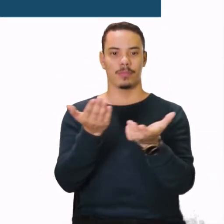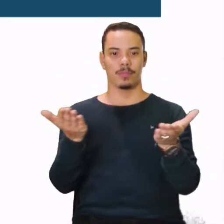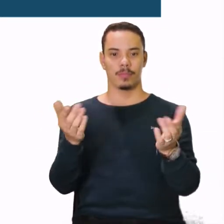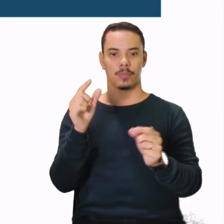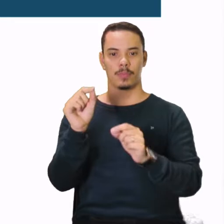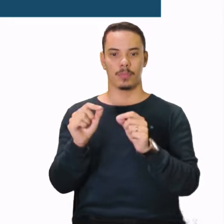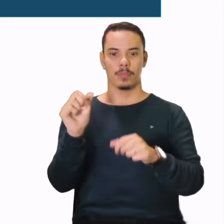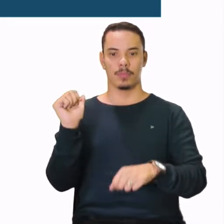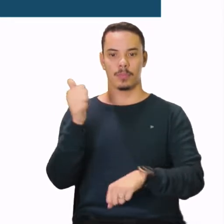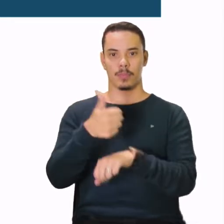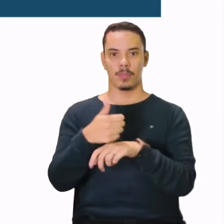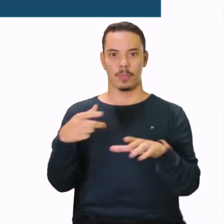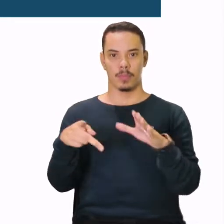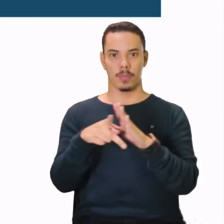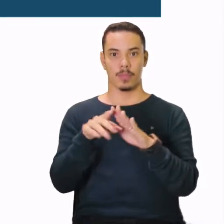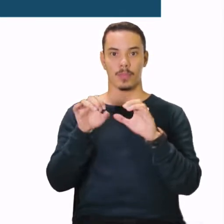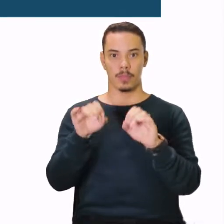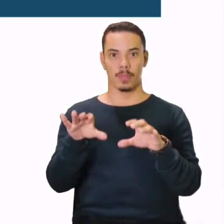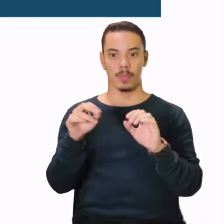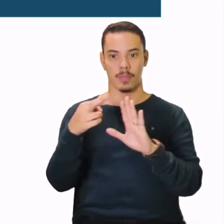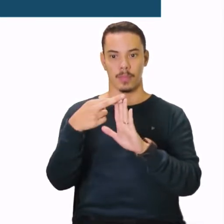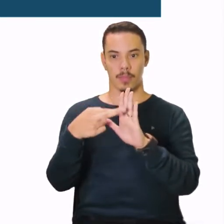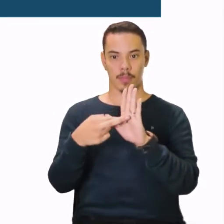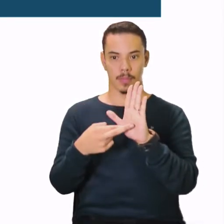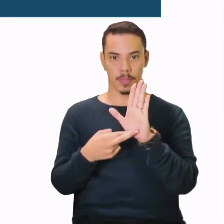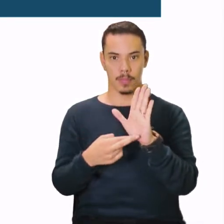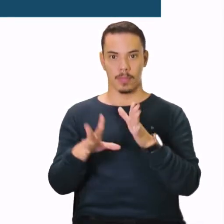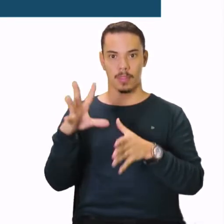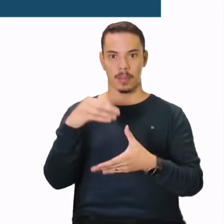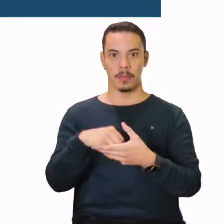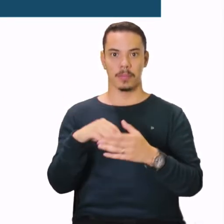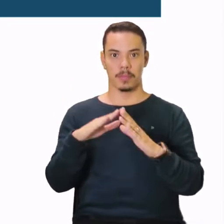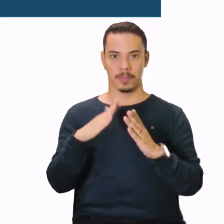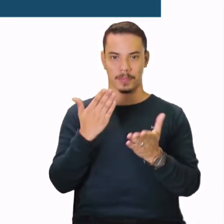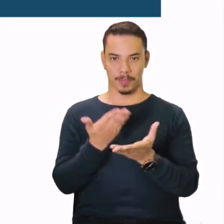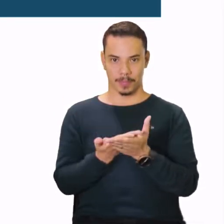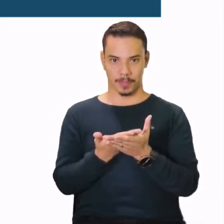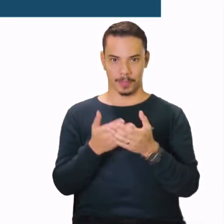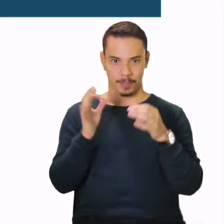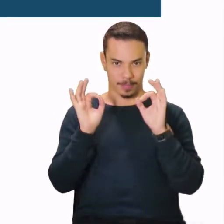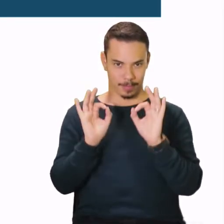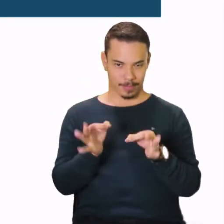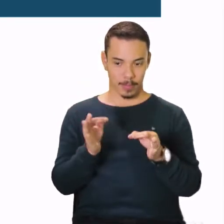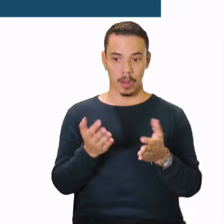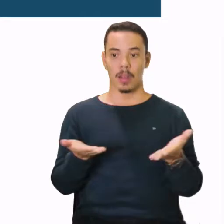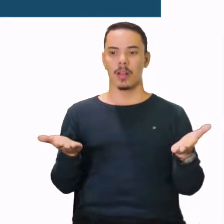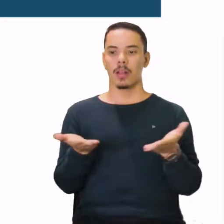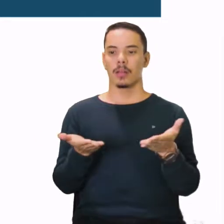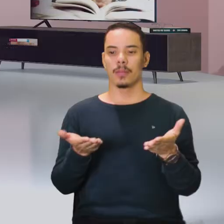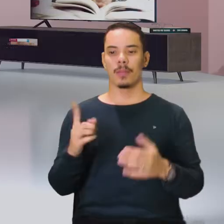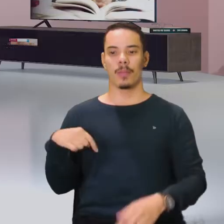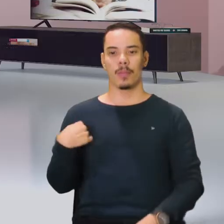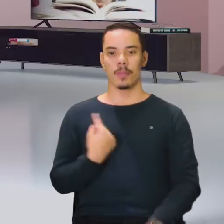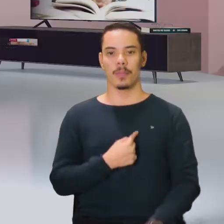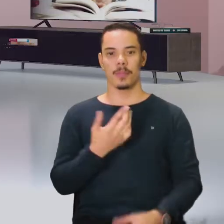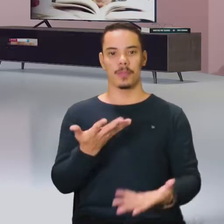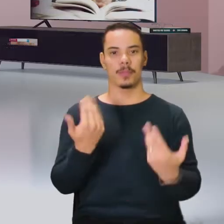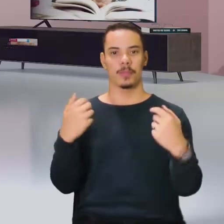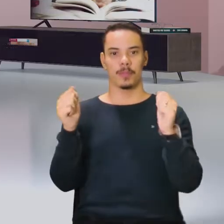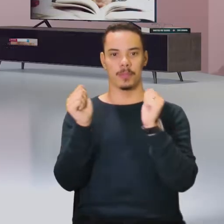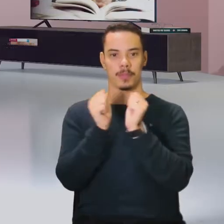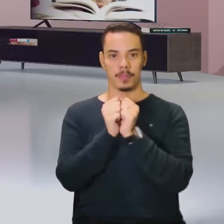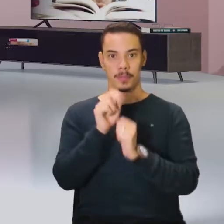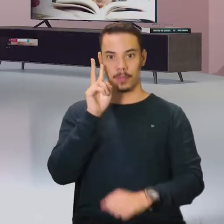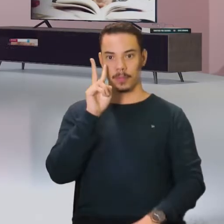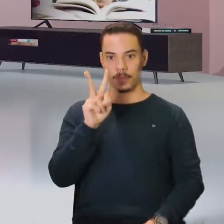ao predomínio do ensino da norma padrão na escola. Beleza, então agora vamos juntos, vamos aí,